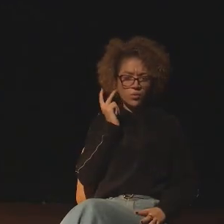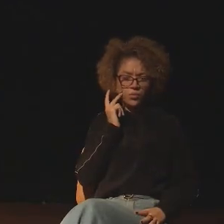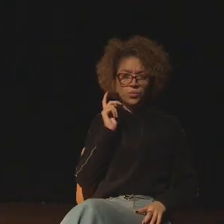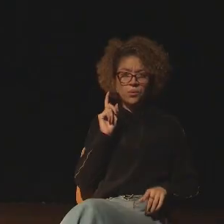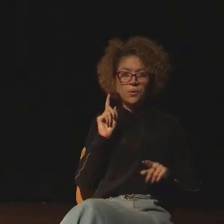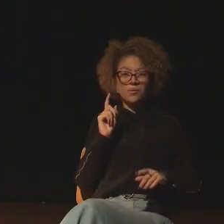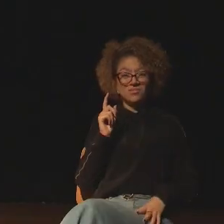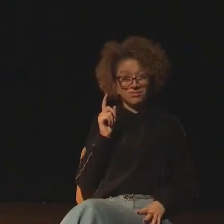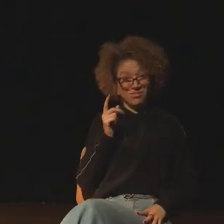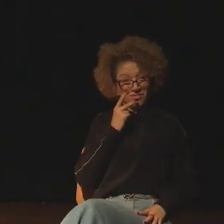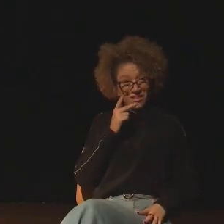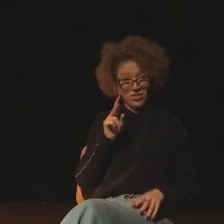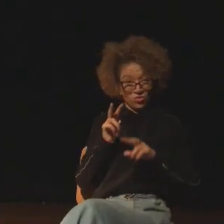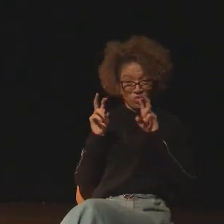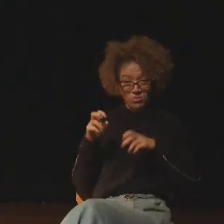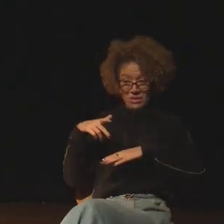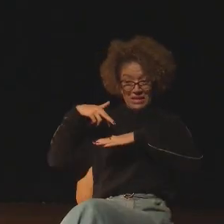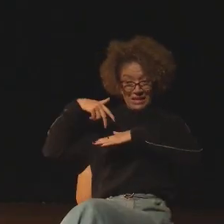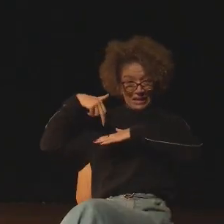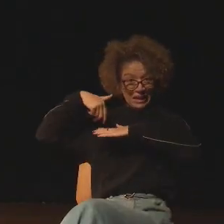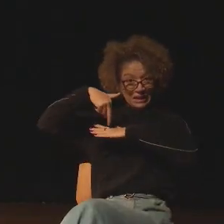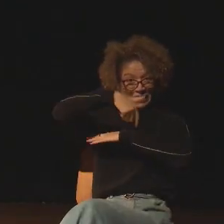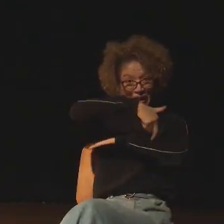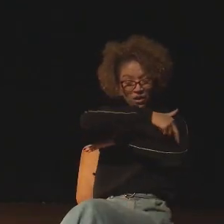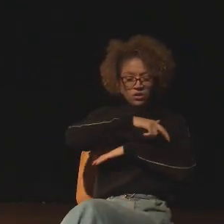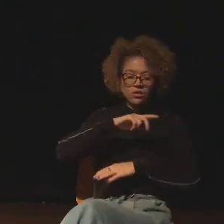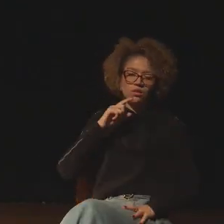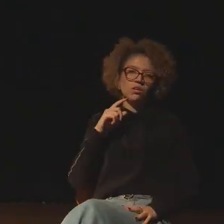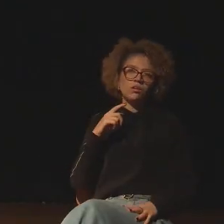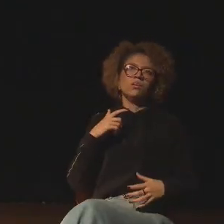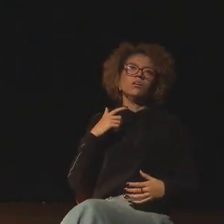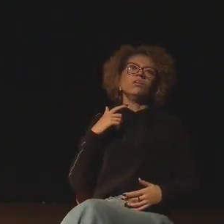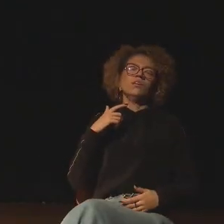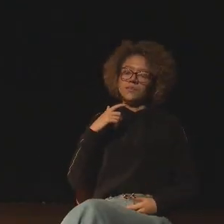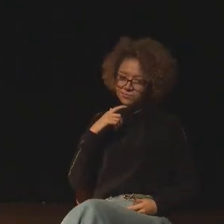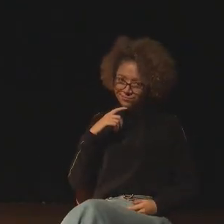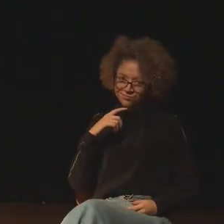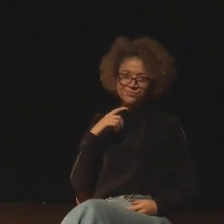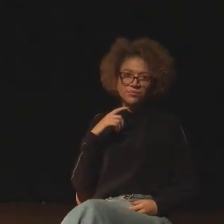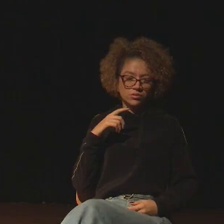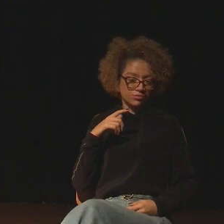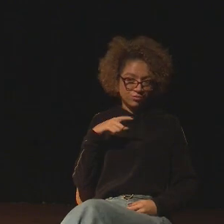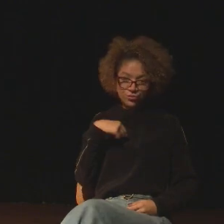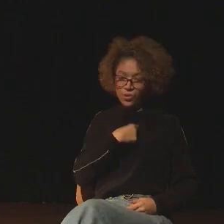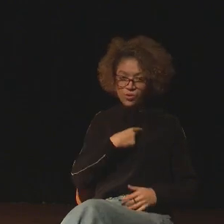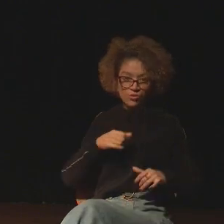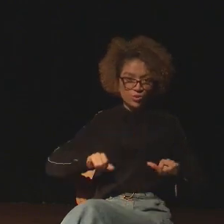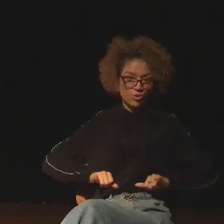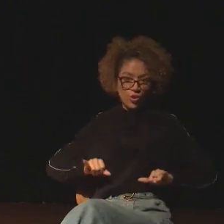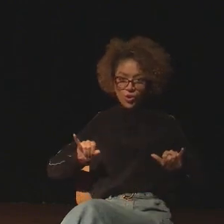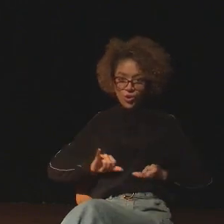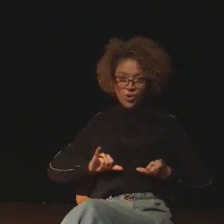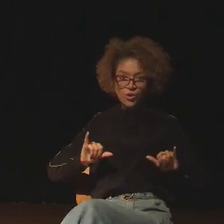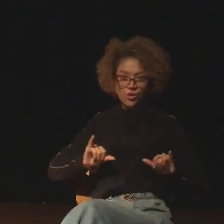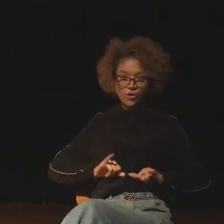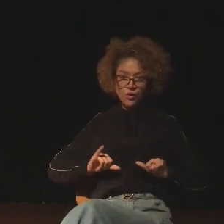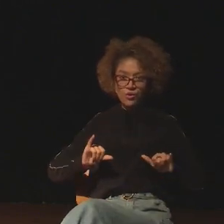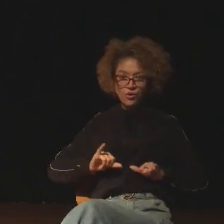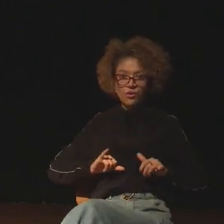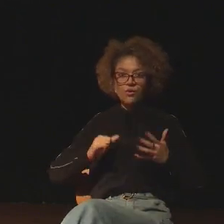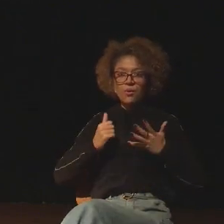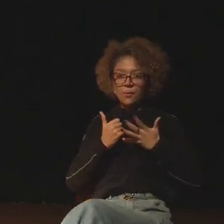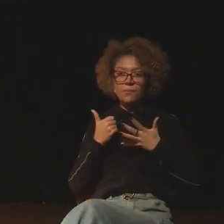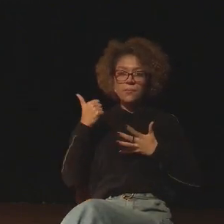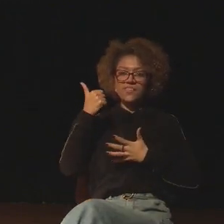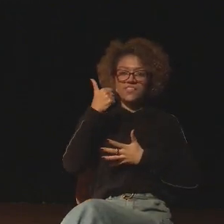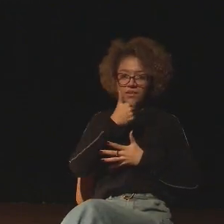sofre muito com o trânsito na região, principalmente quem é da Rio Claro, que quer dizer, não é um privilégio até ter uma